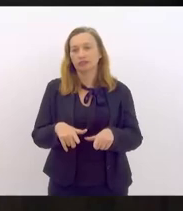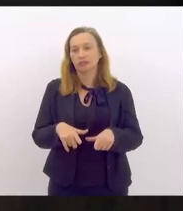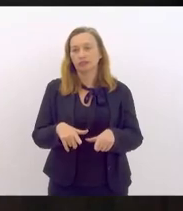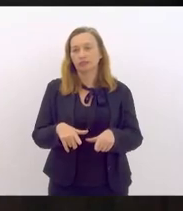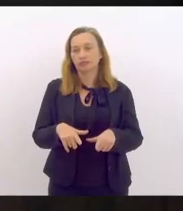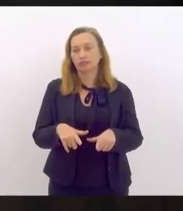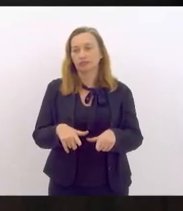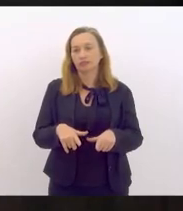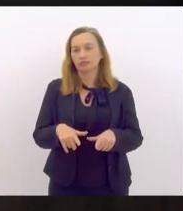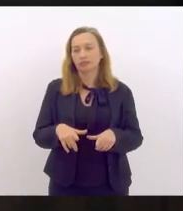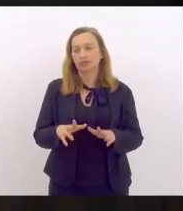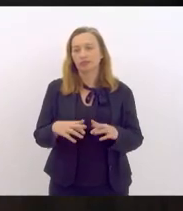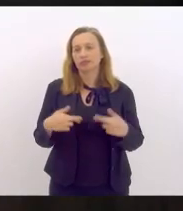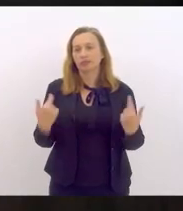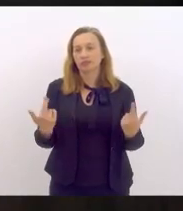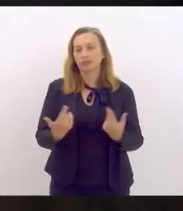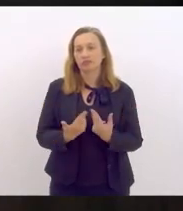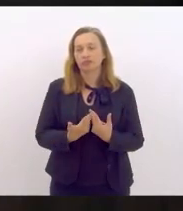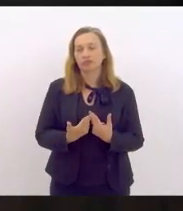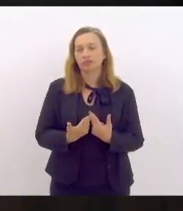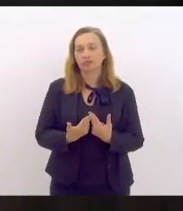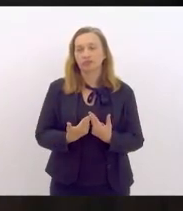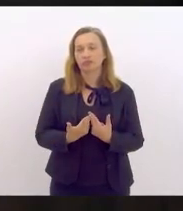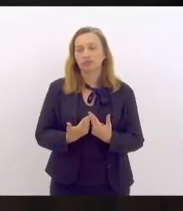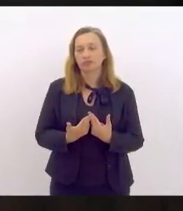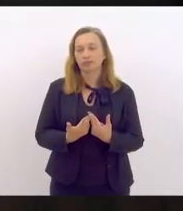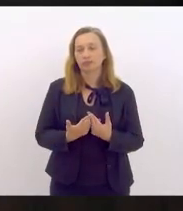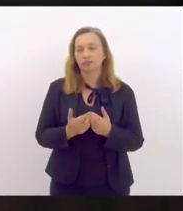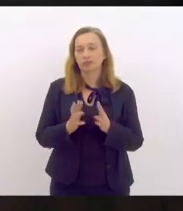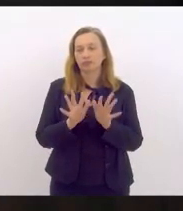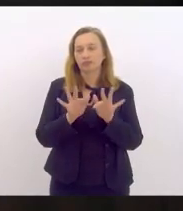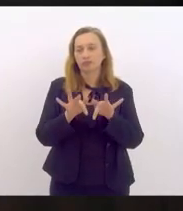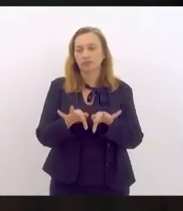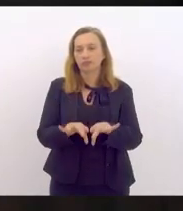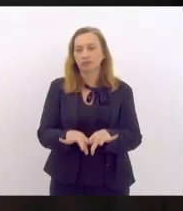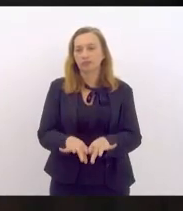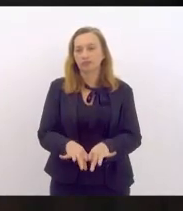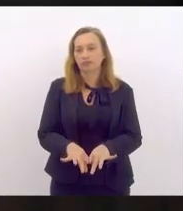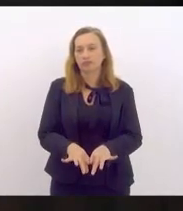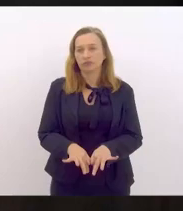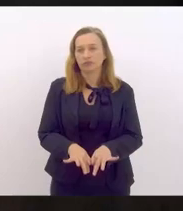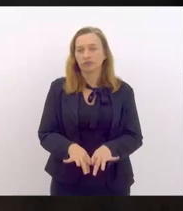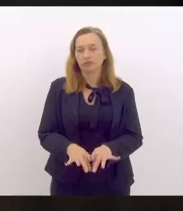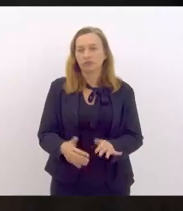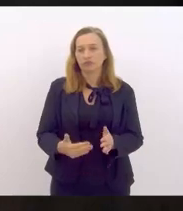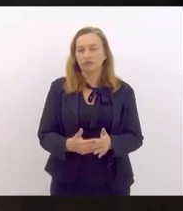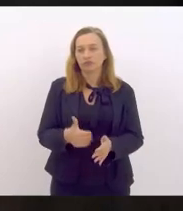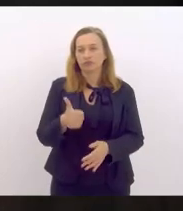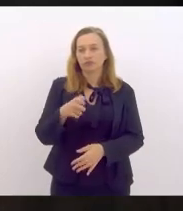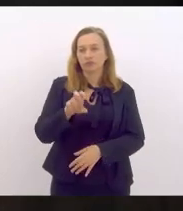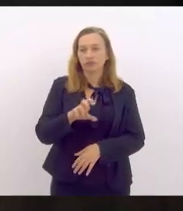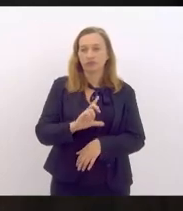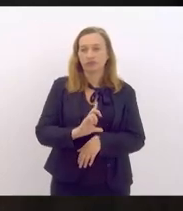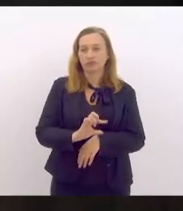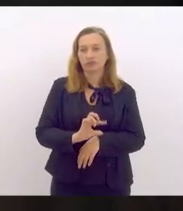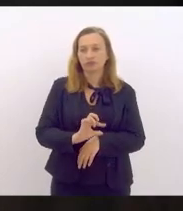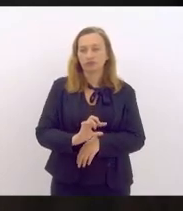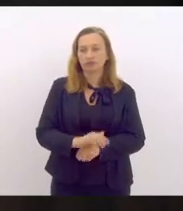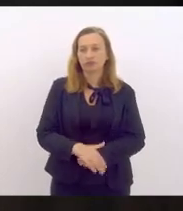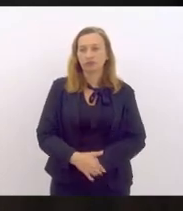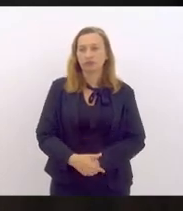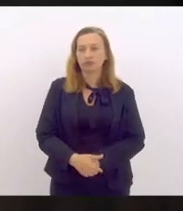desta sessão bica suspensa a mesma até às 15 horas